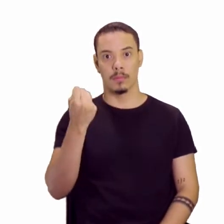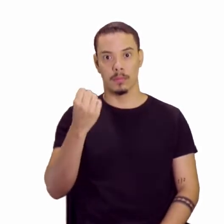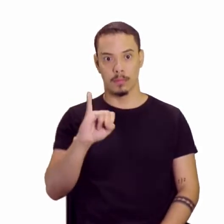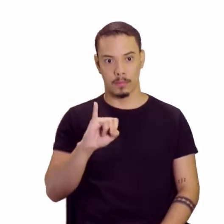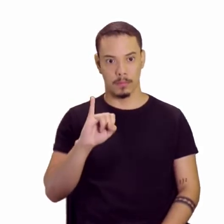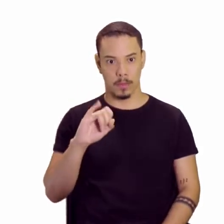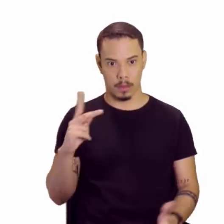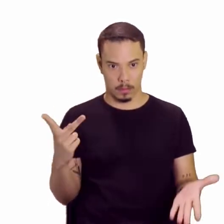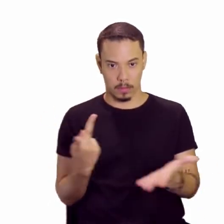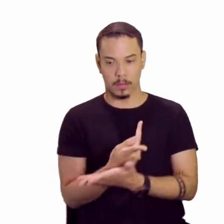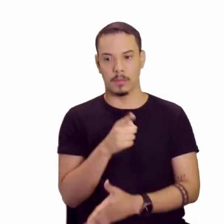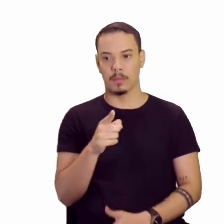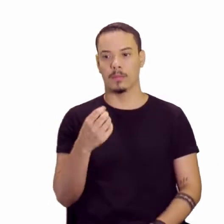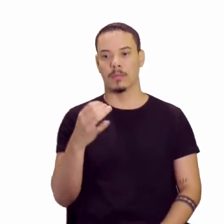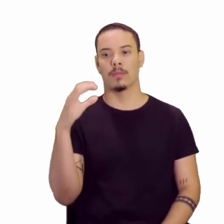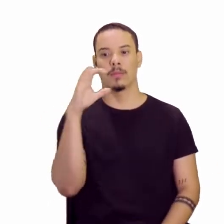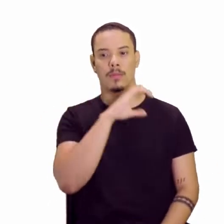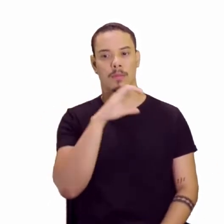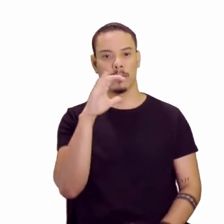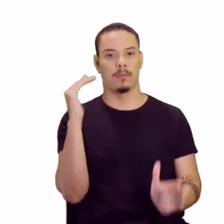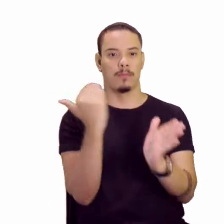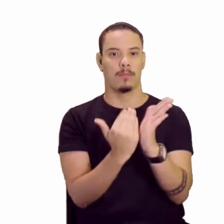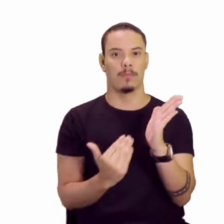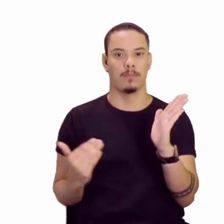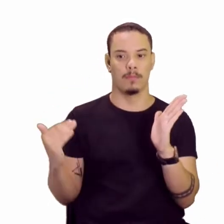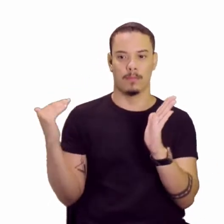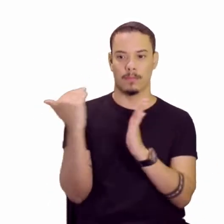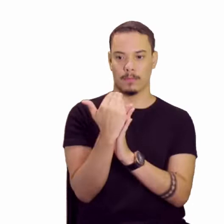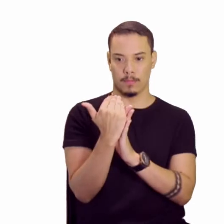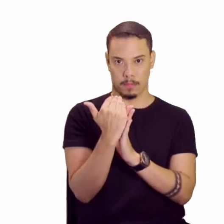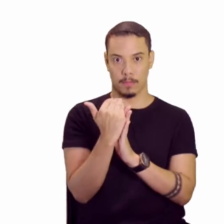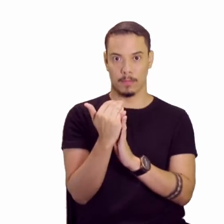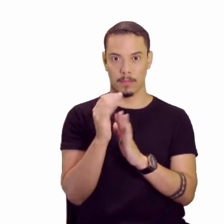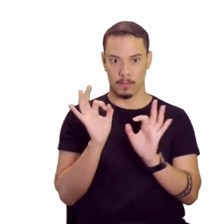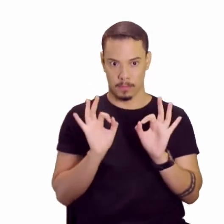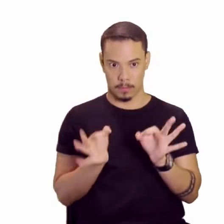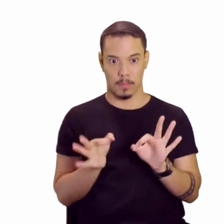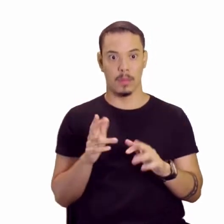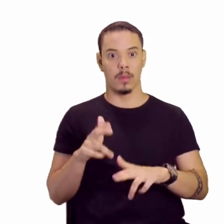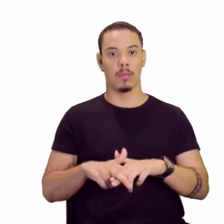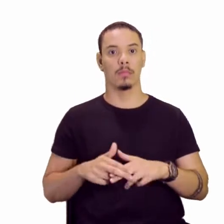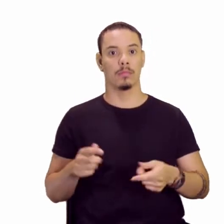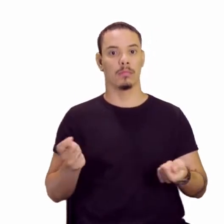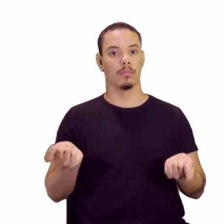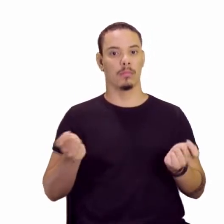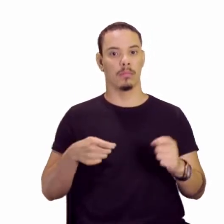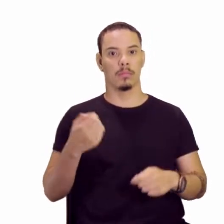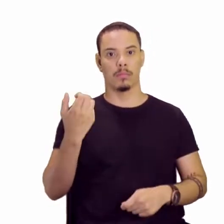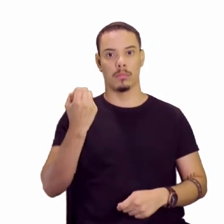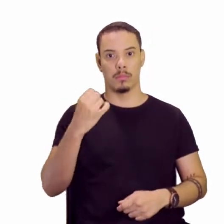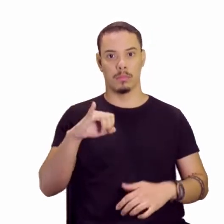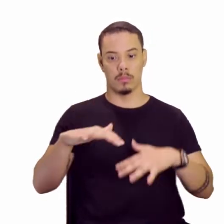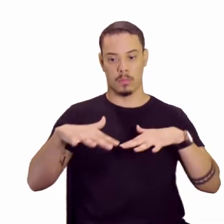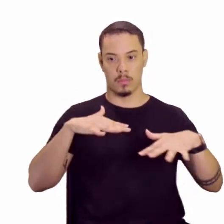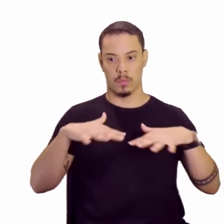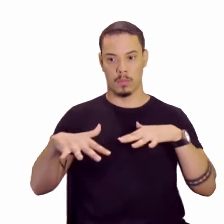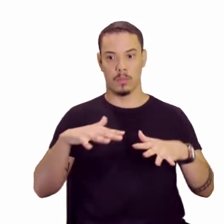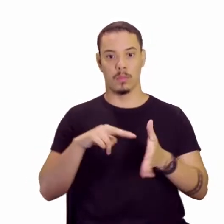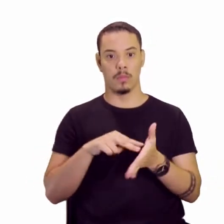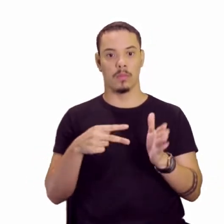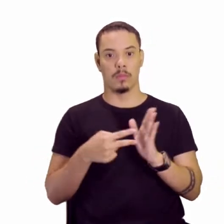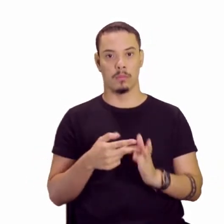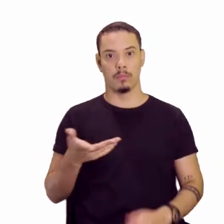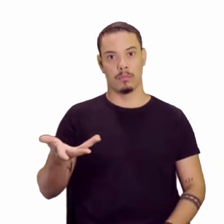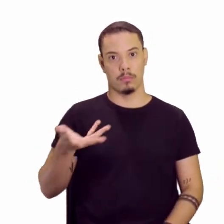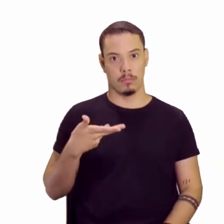cair, a sua velocidade cresce, aumenta, né? Então, podemos dizer que o seu movimento é